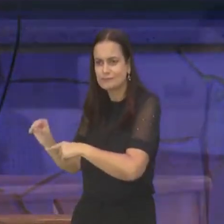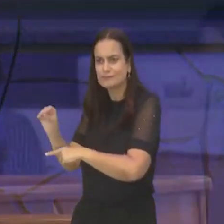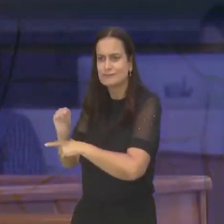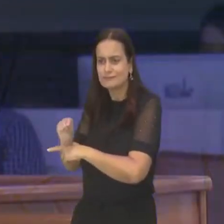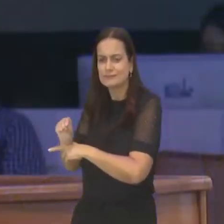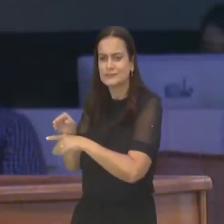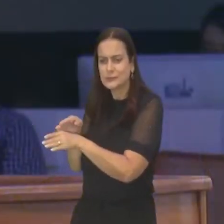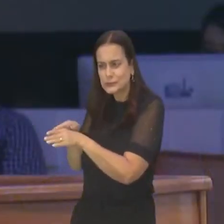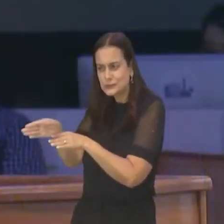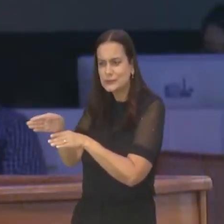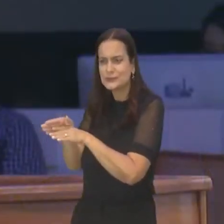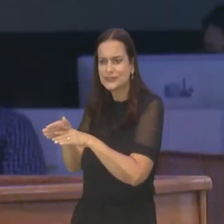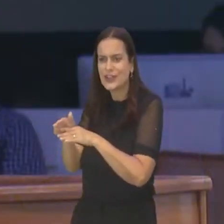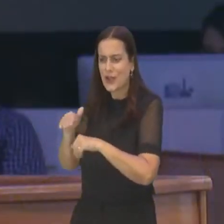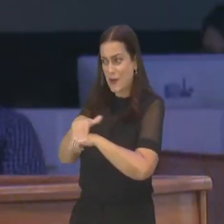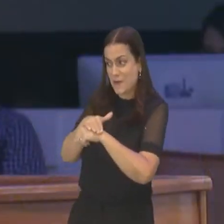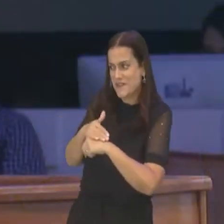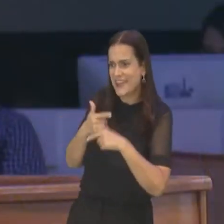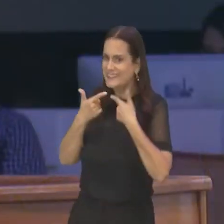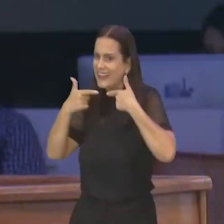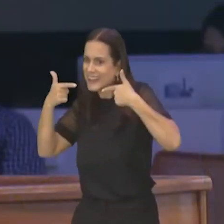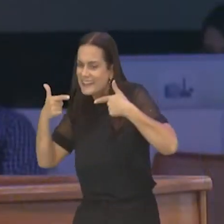e boas risadas,